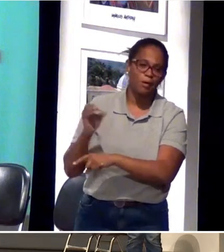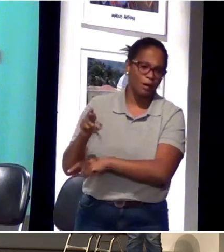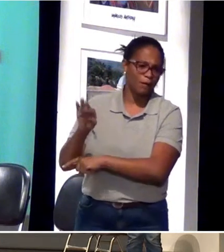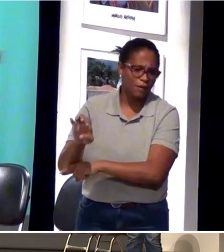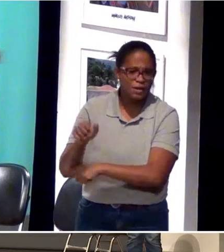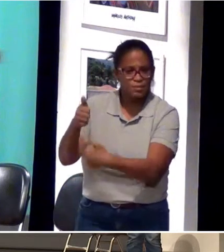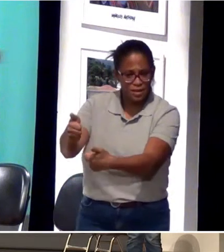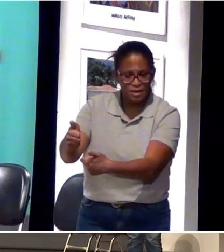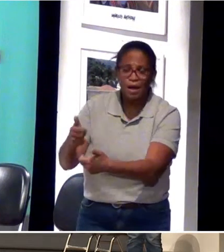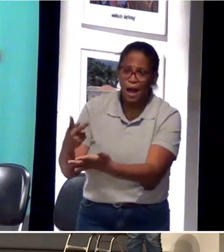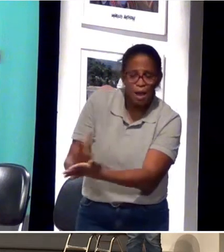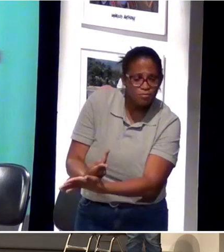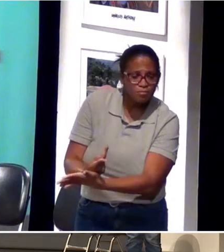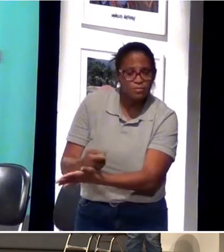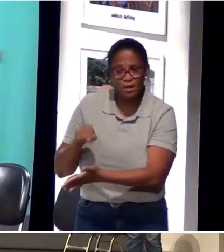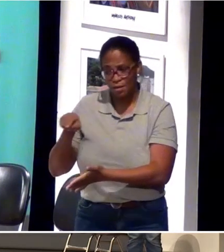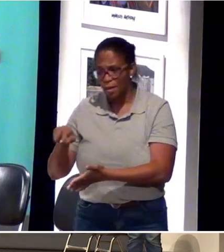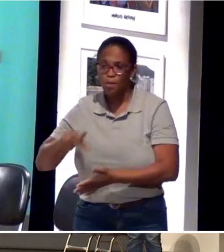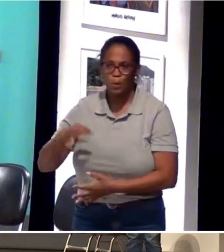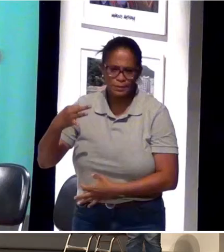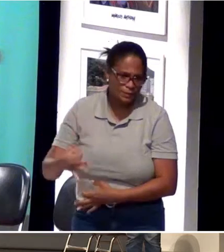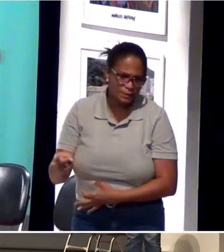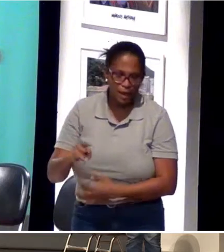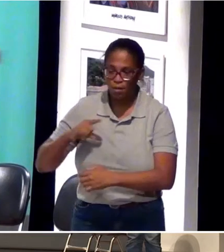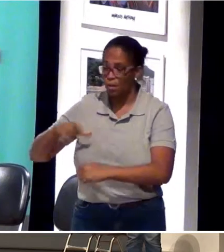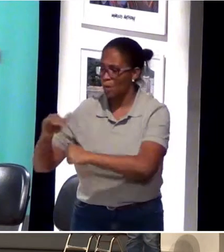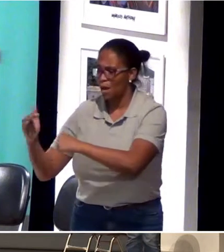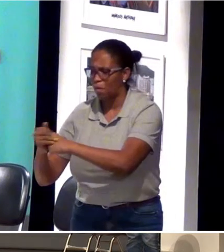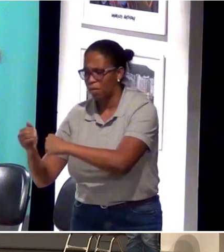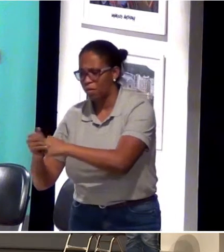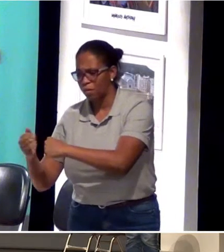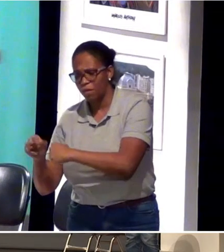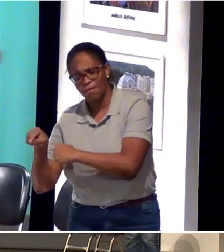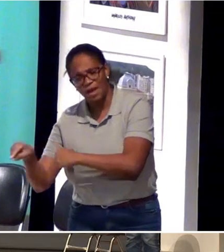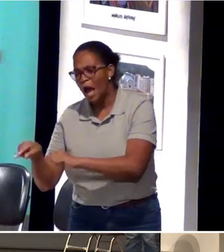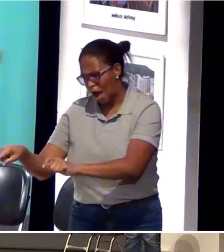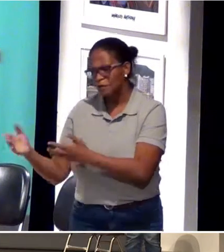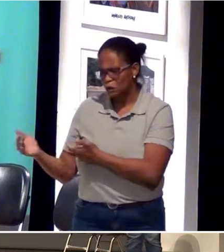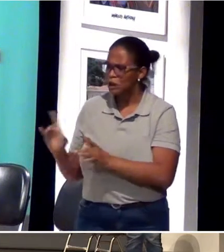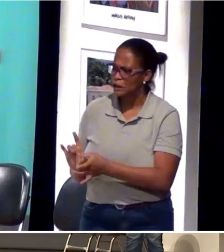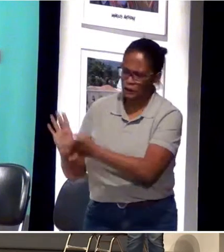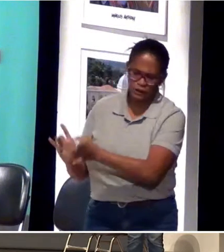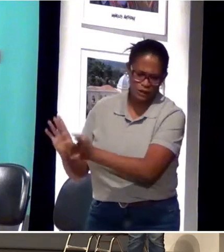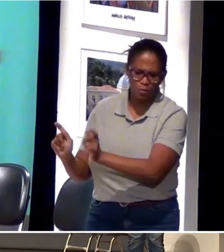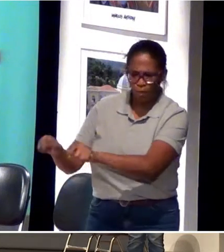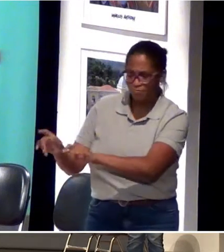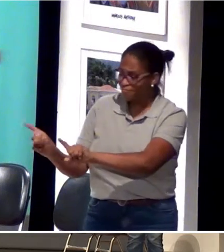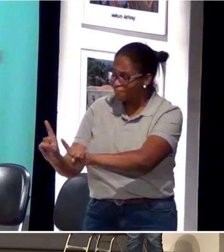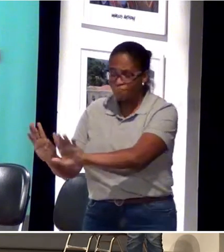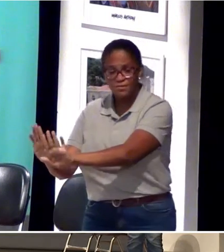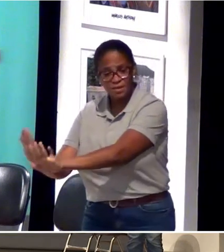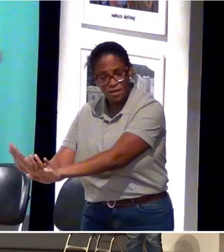uma dinâmica, ele não é certo, não é passar a mão na cabeça e dizer que o adolescente pode fazer, mas que ele não